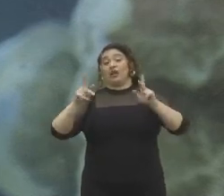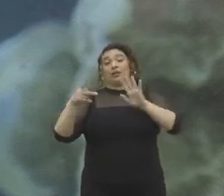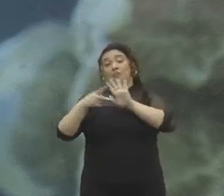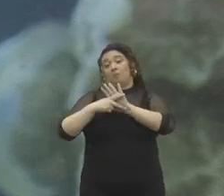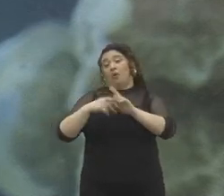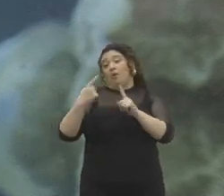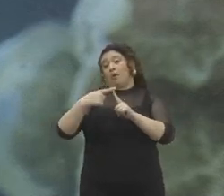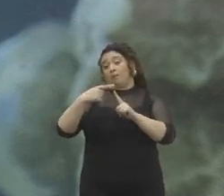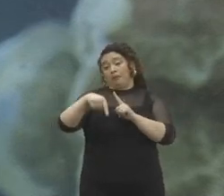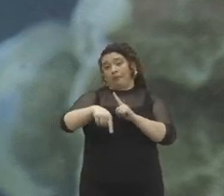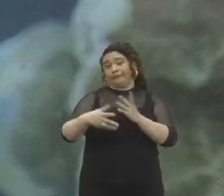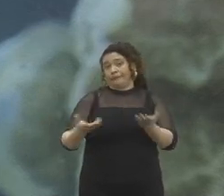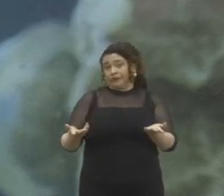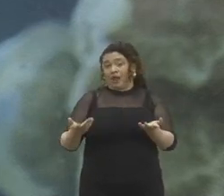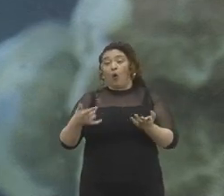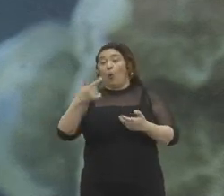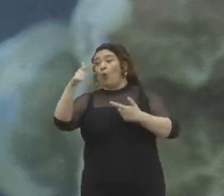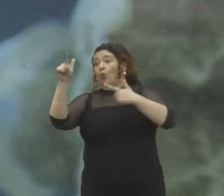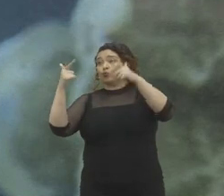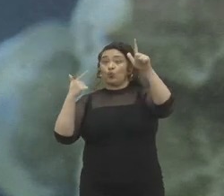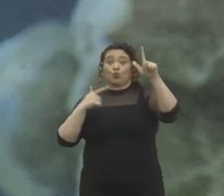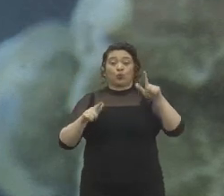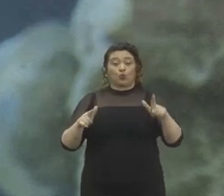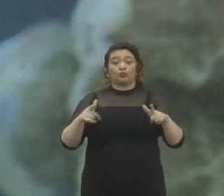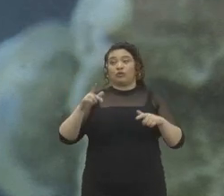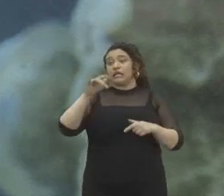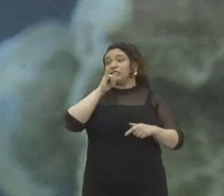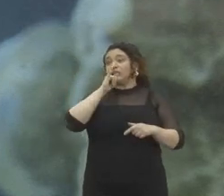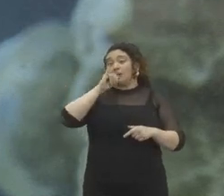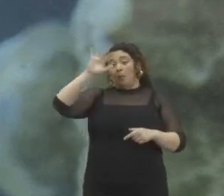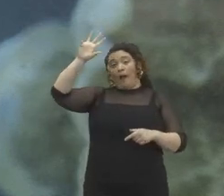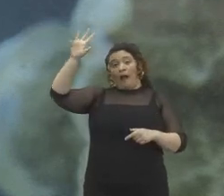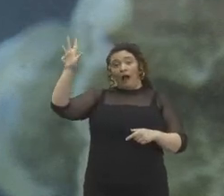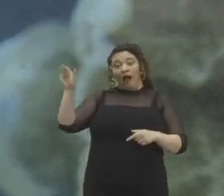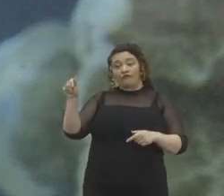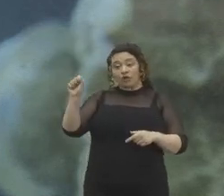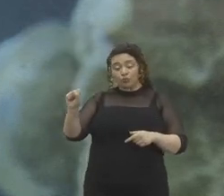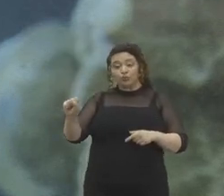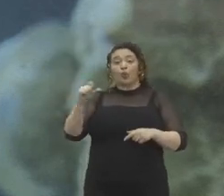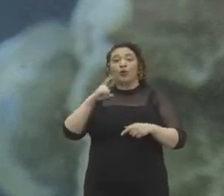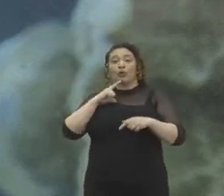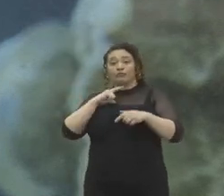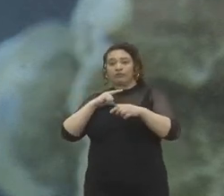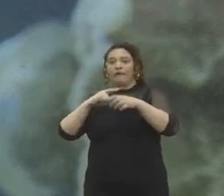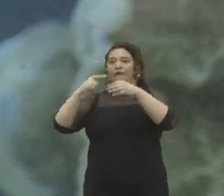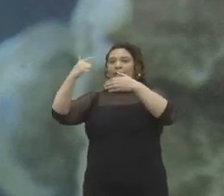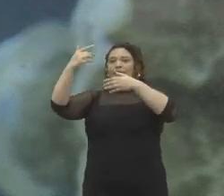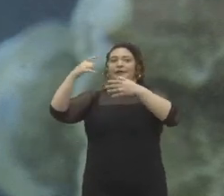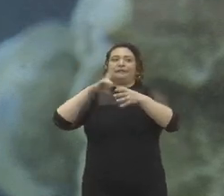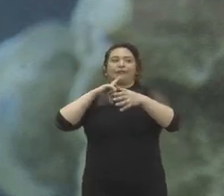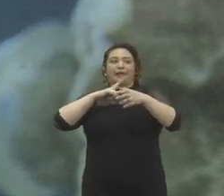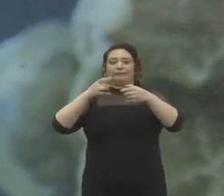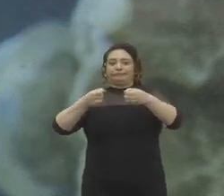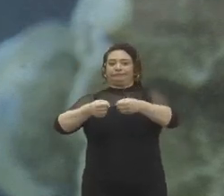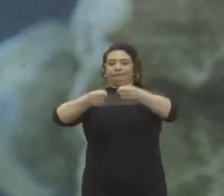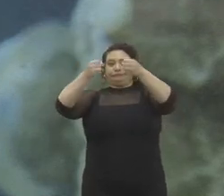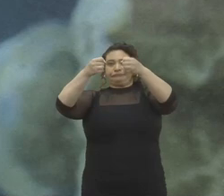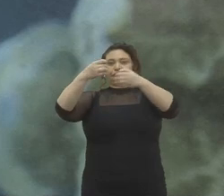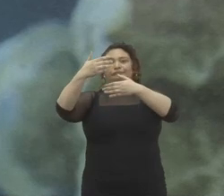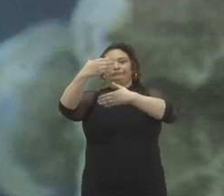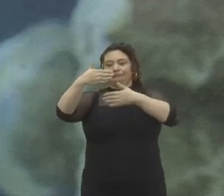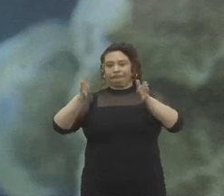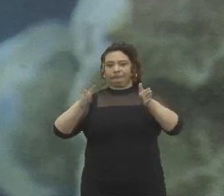tipo de atividade né em outros lugares do mundo África do Sul você mergulha dentro de gaiola e atrai eh eh tubarão